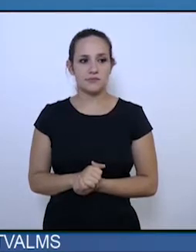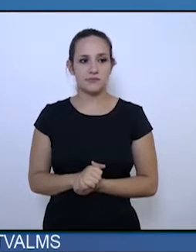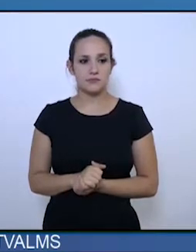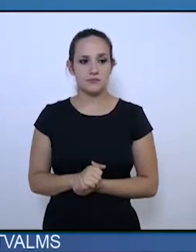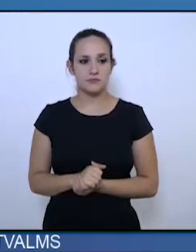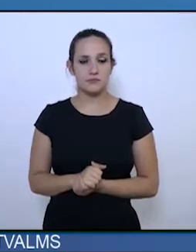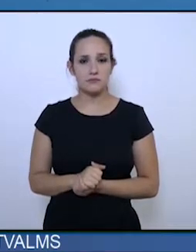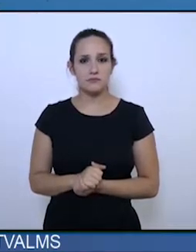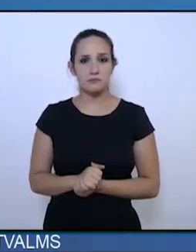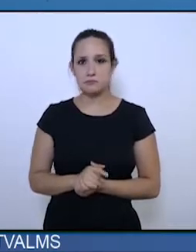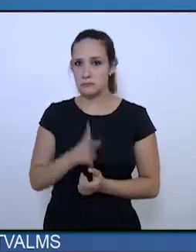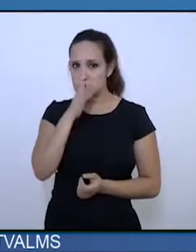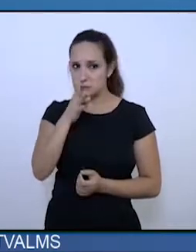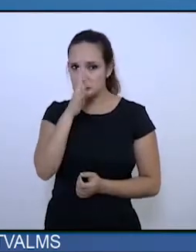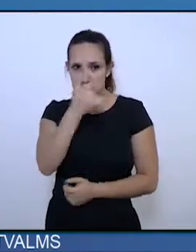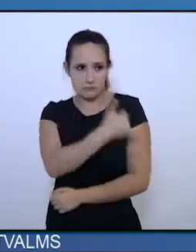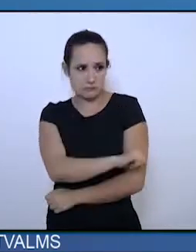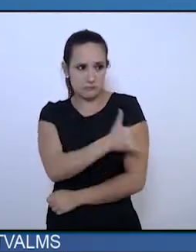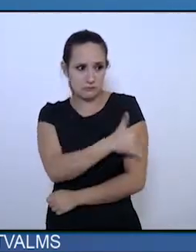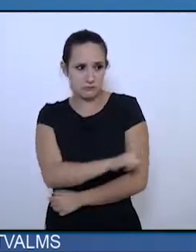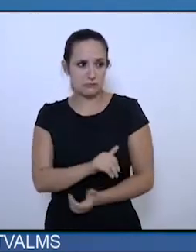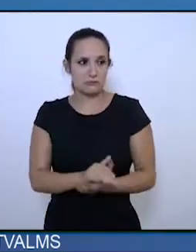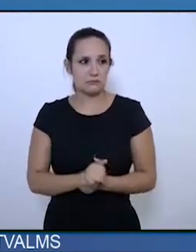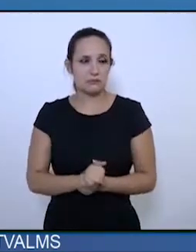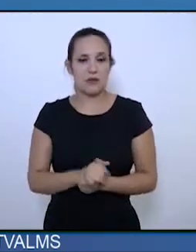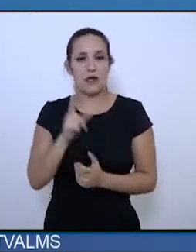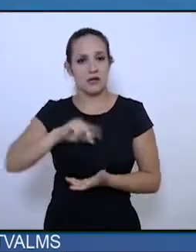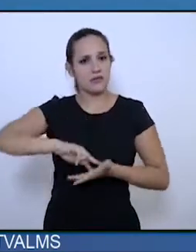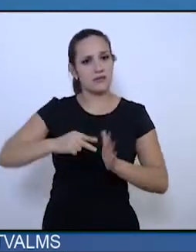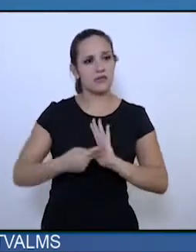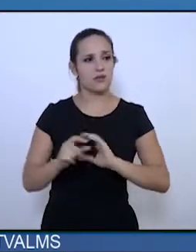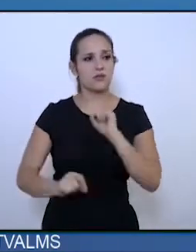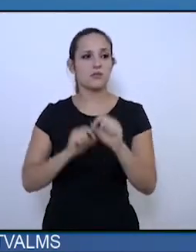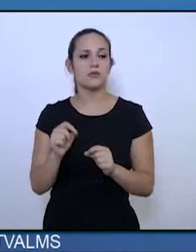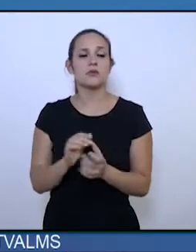A intervenção no Rio de Janeiro simboliza